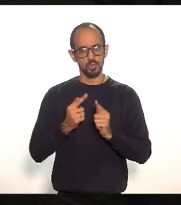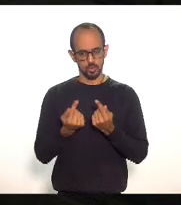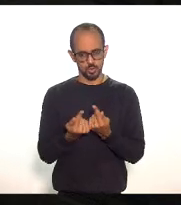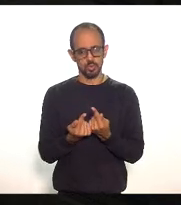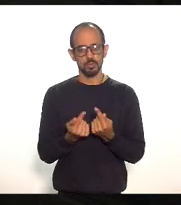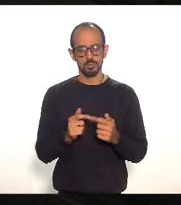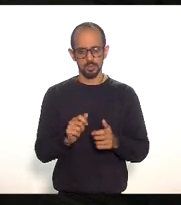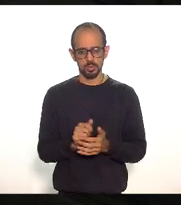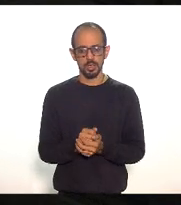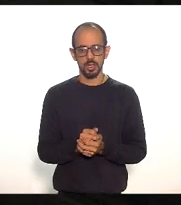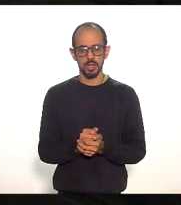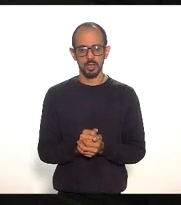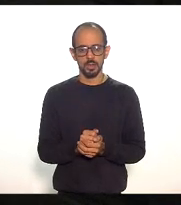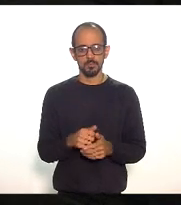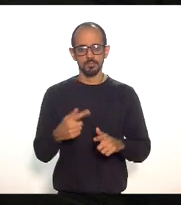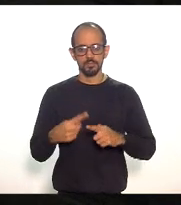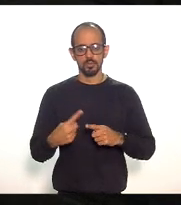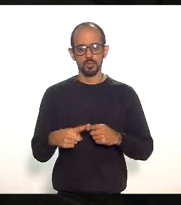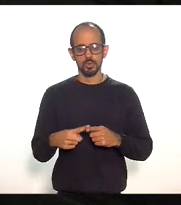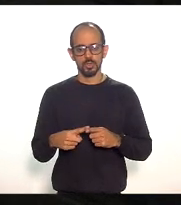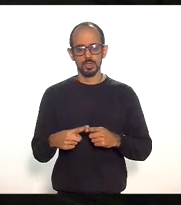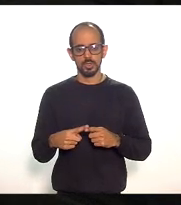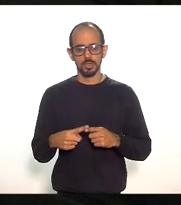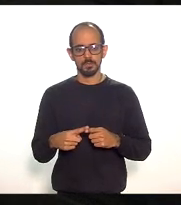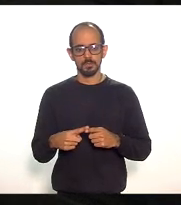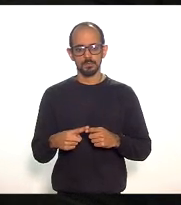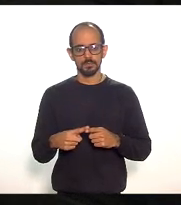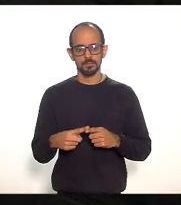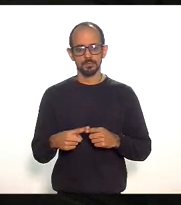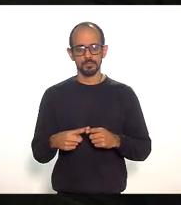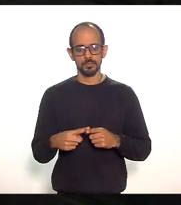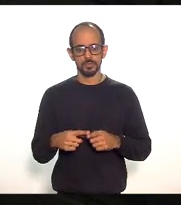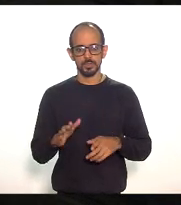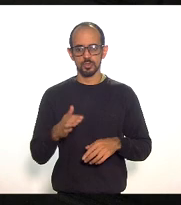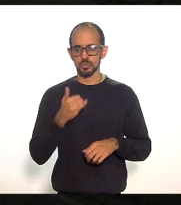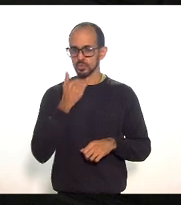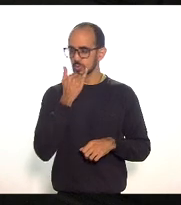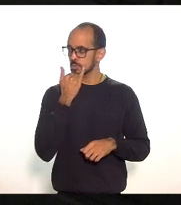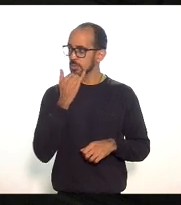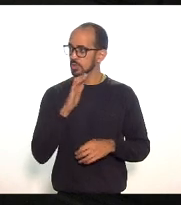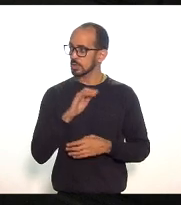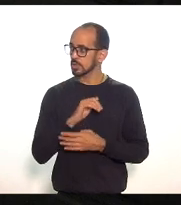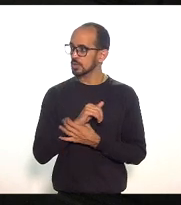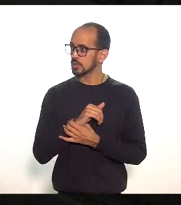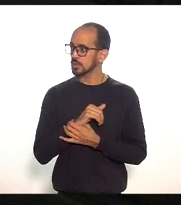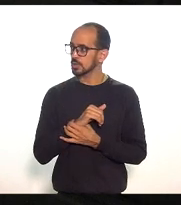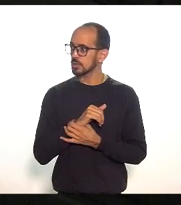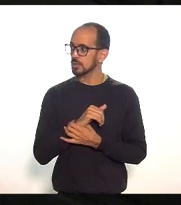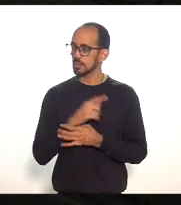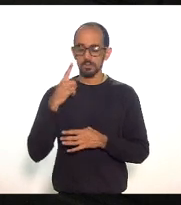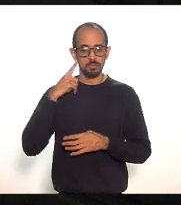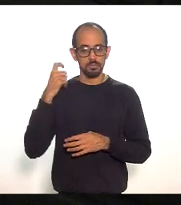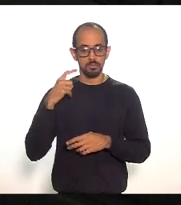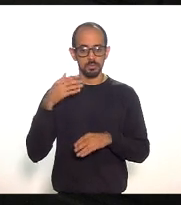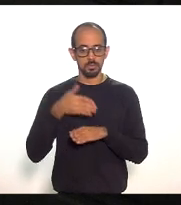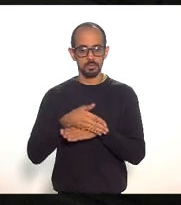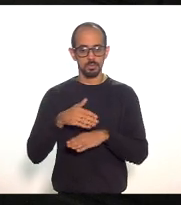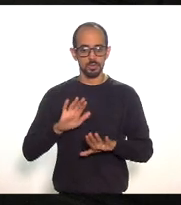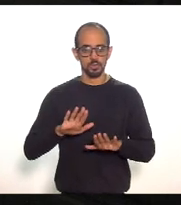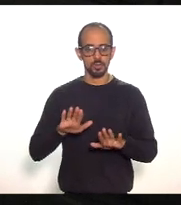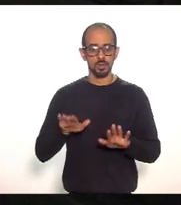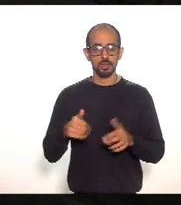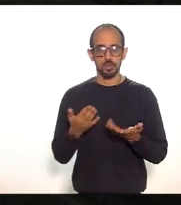certeza que esse tombamento vai ser... Lucinha, seu som está aberto, Lucinha. Será ok, desculpa, Felipe.